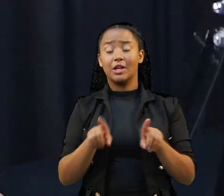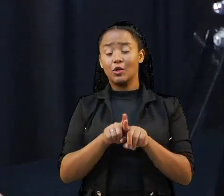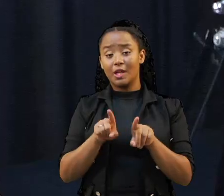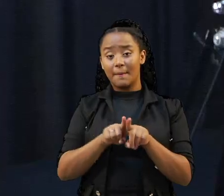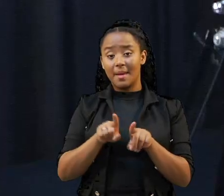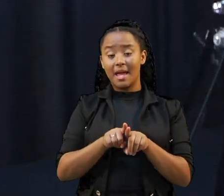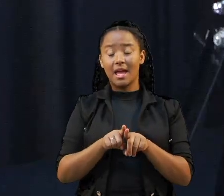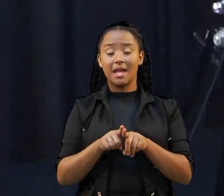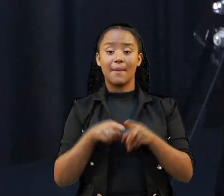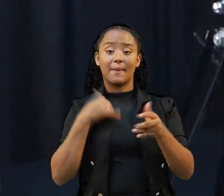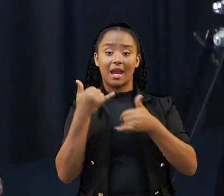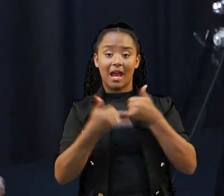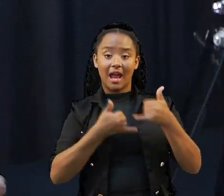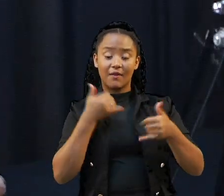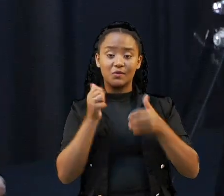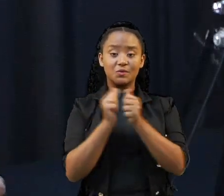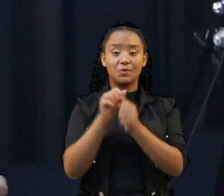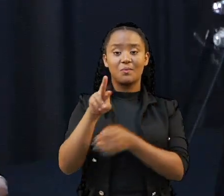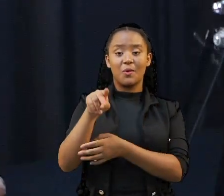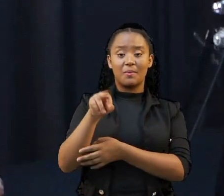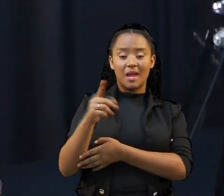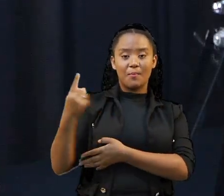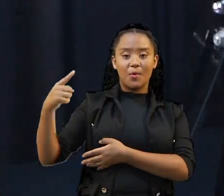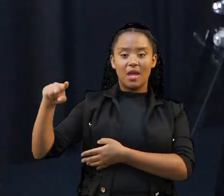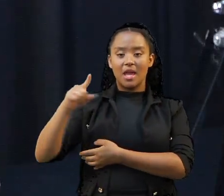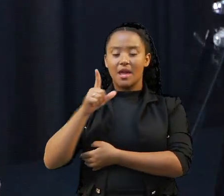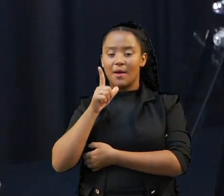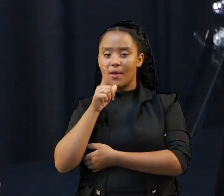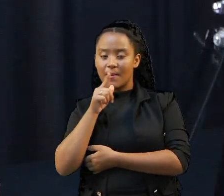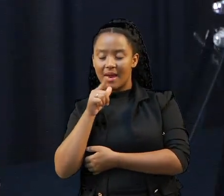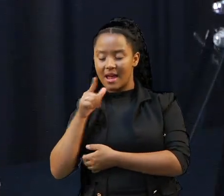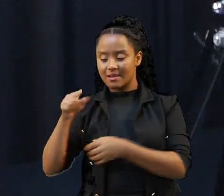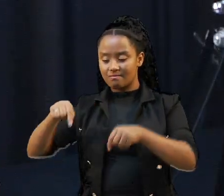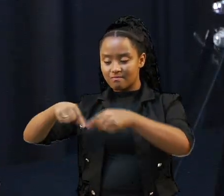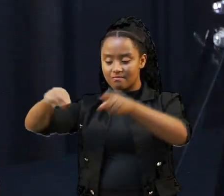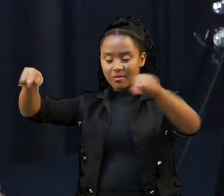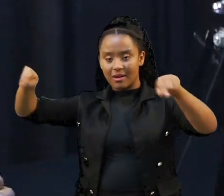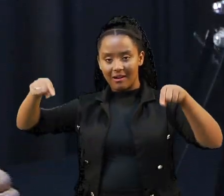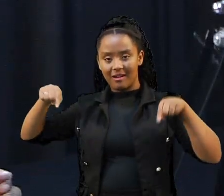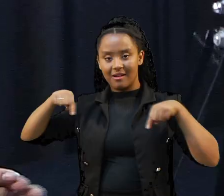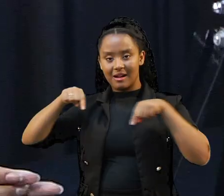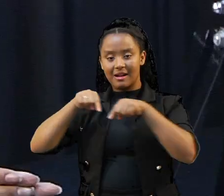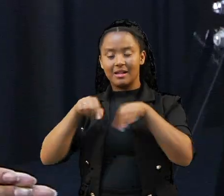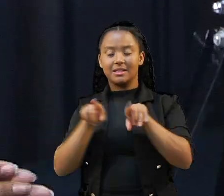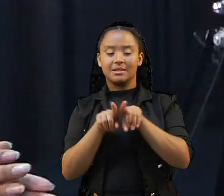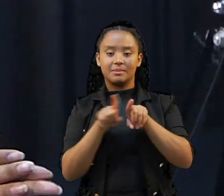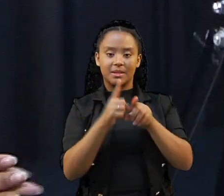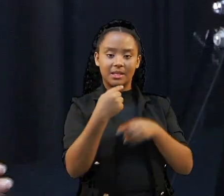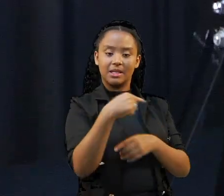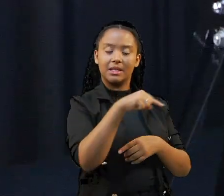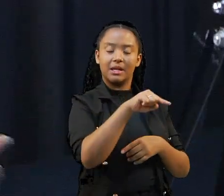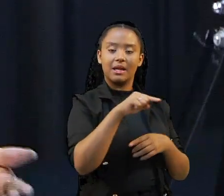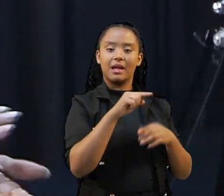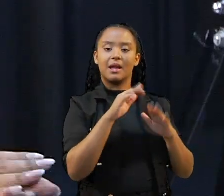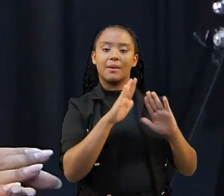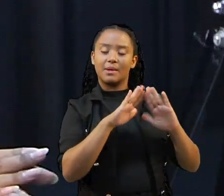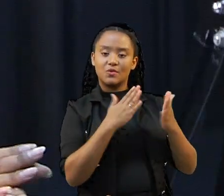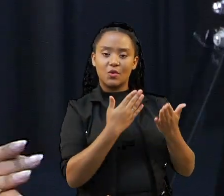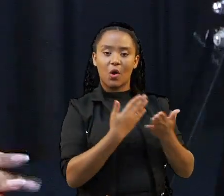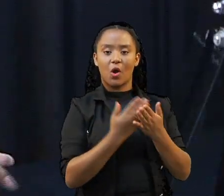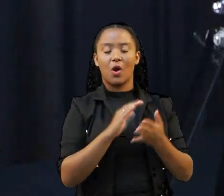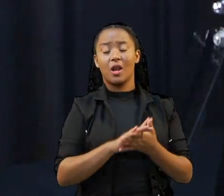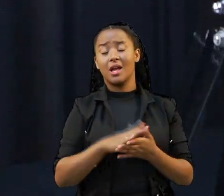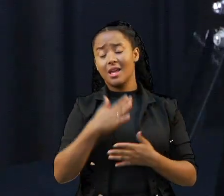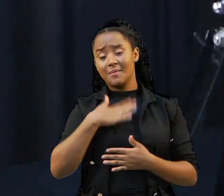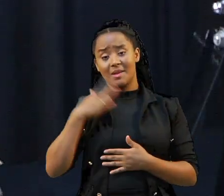igarapés, a gente ia para a escola. E a minha infância foi assim, com bastante brincadeira na rua, com bastante brincadeira